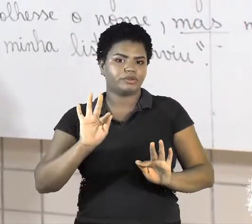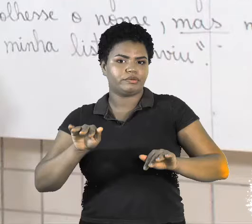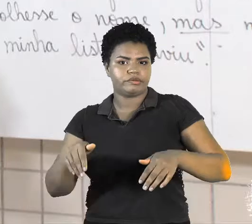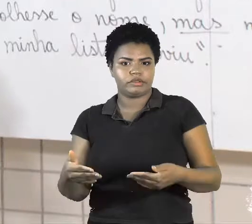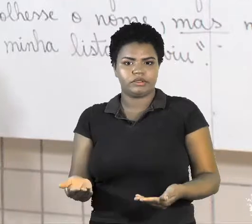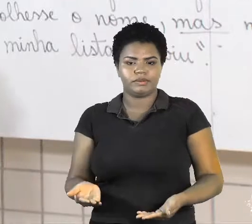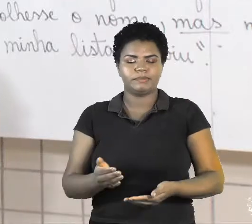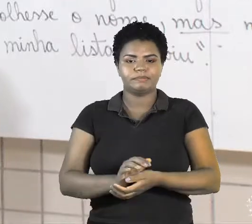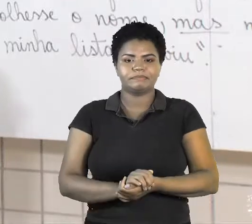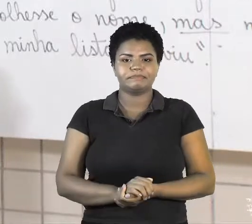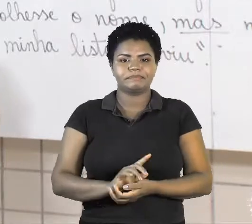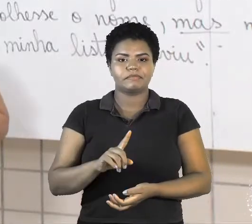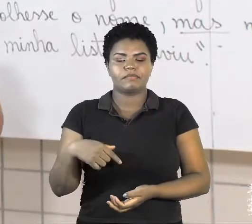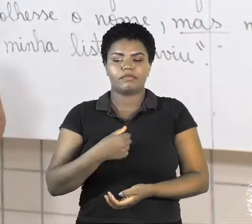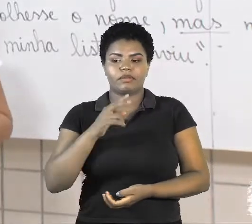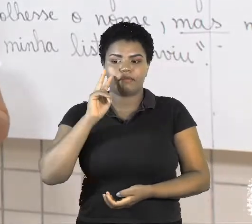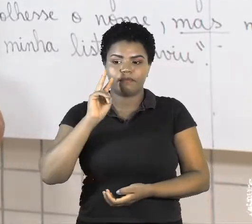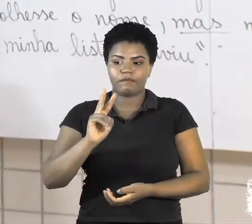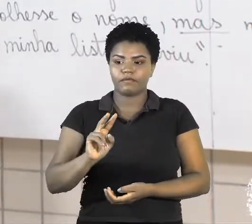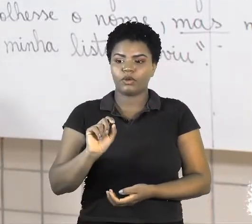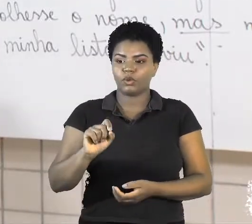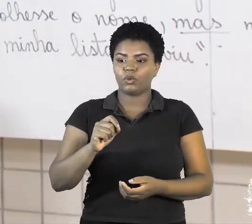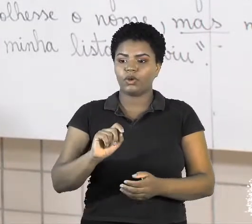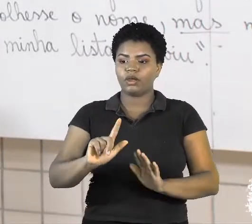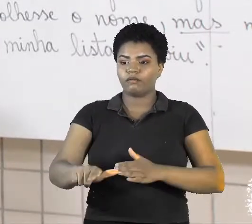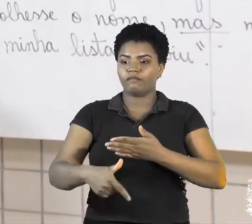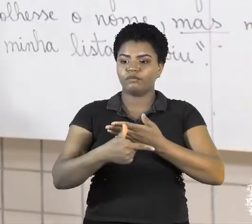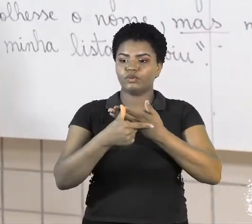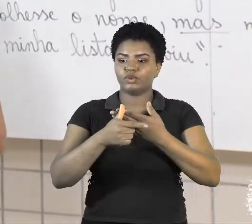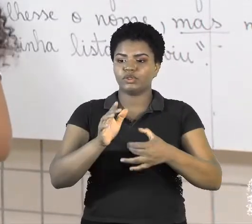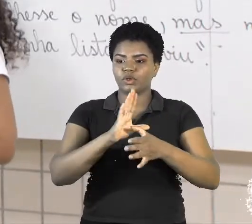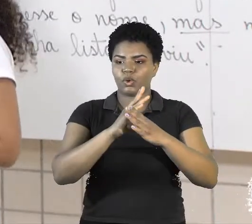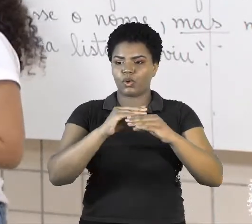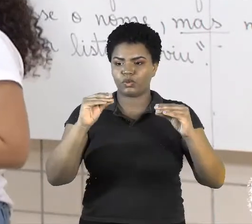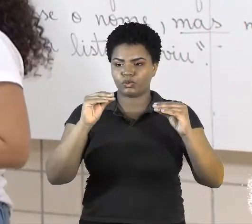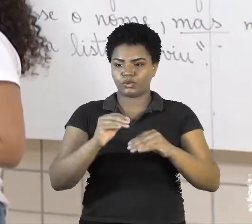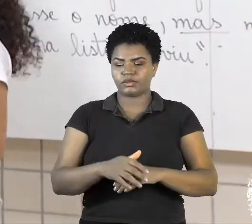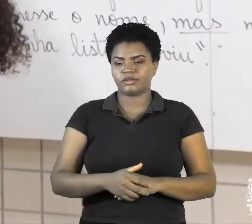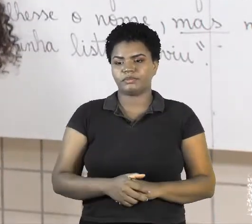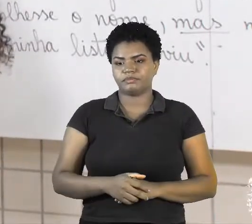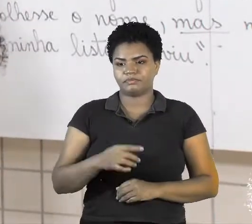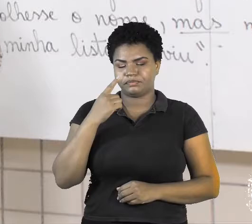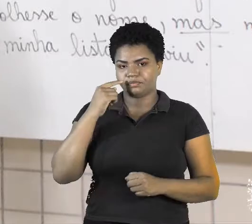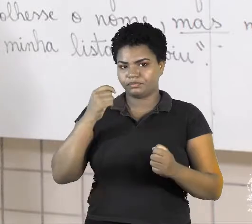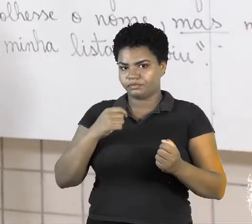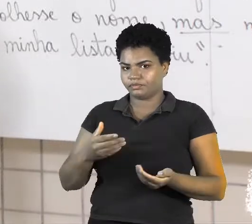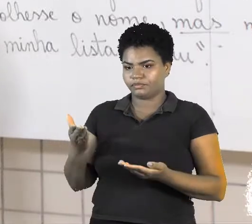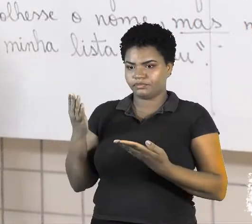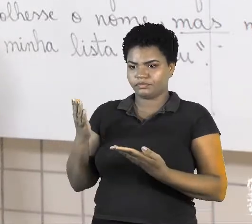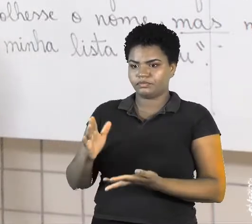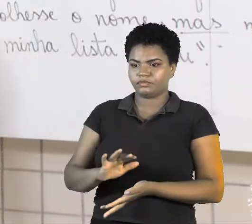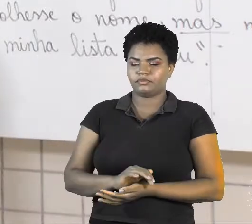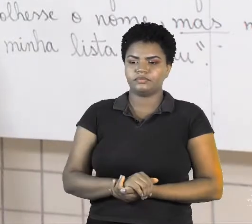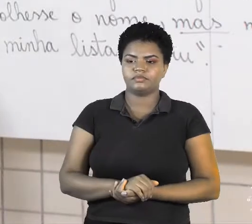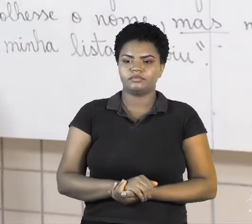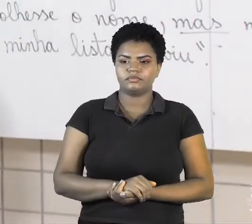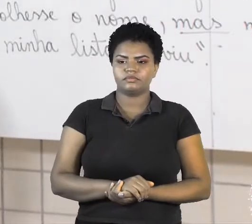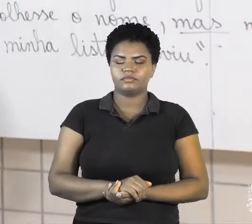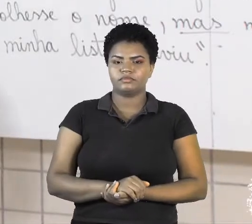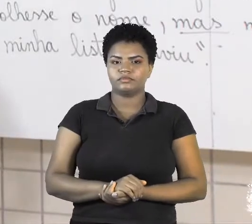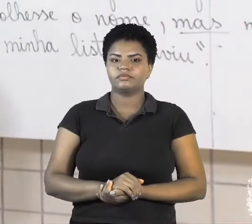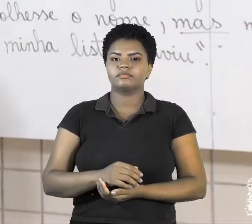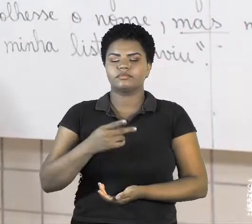Então, vamos ver aqui a função da conjunção. Vejam aqui comigo na imagem. Então, isso que eu acabei de falar para vocês, né?